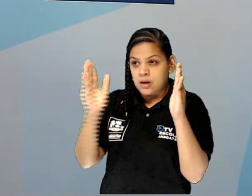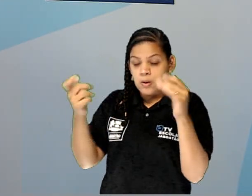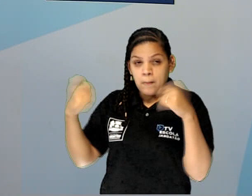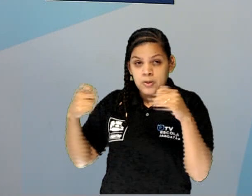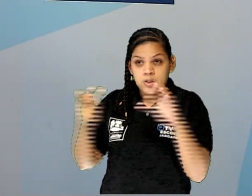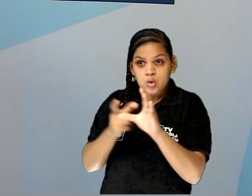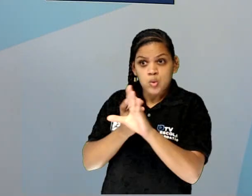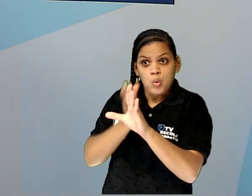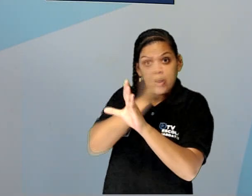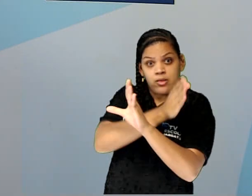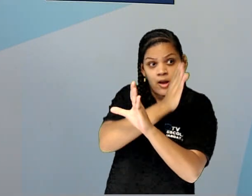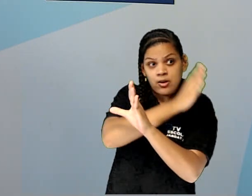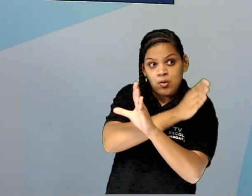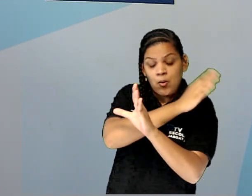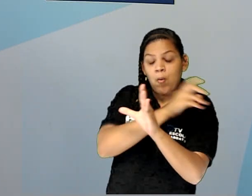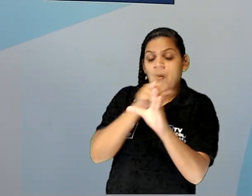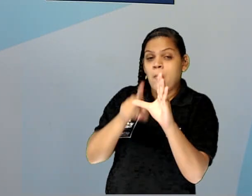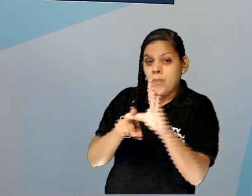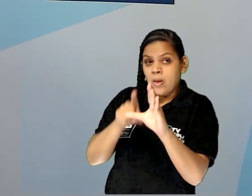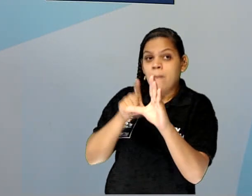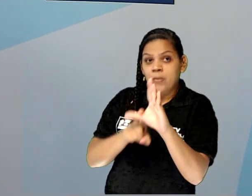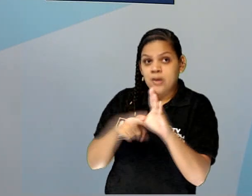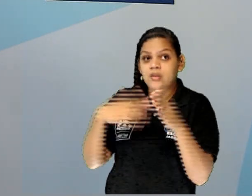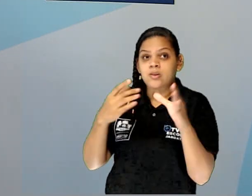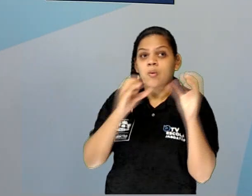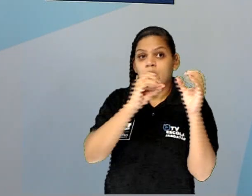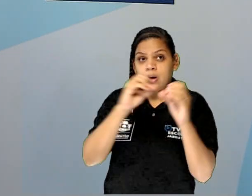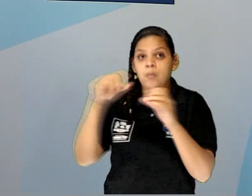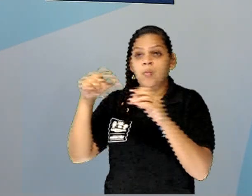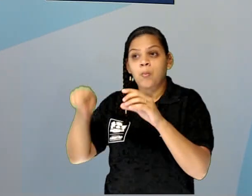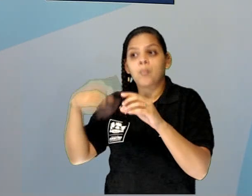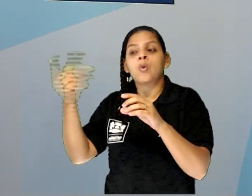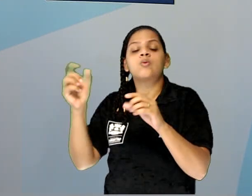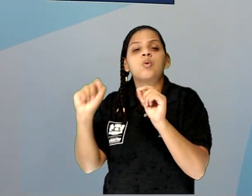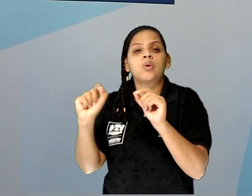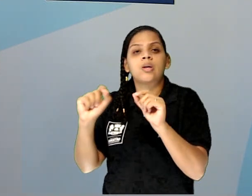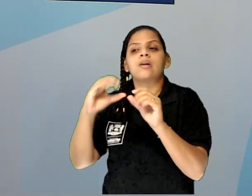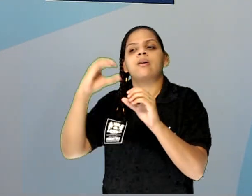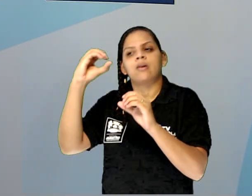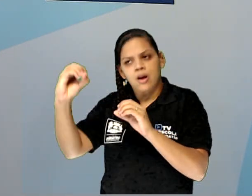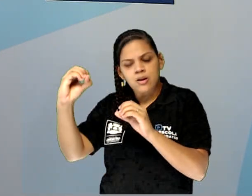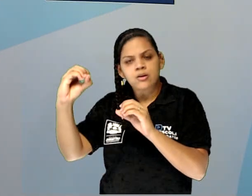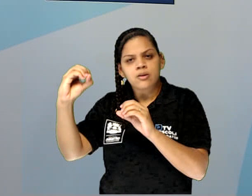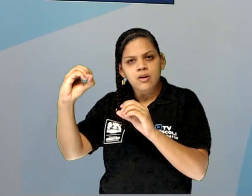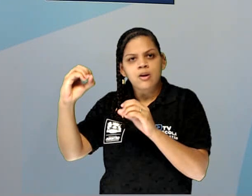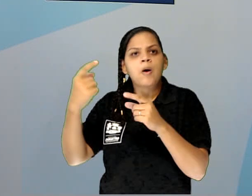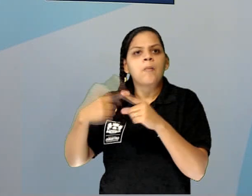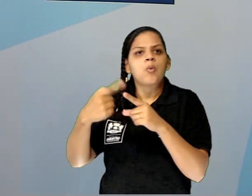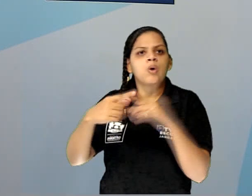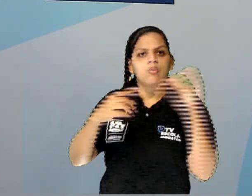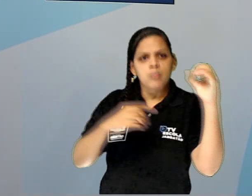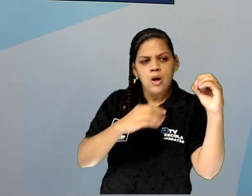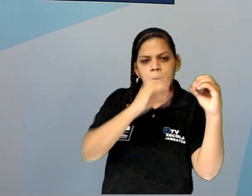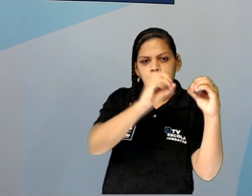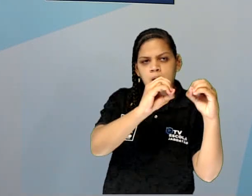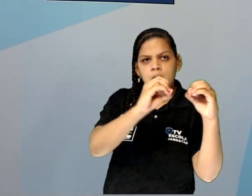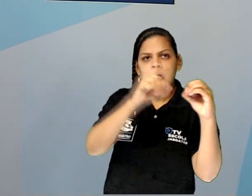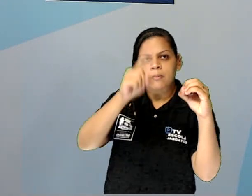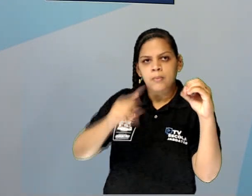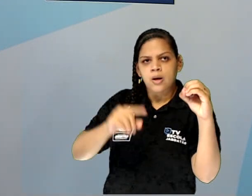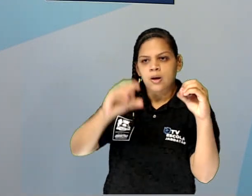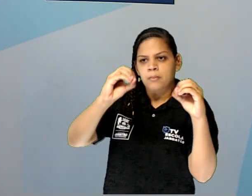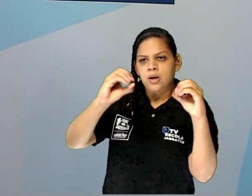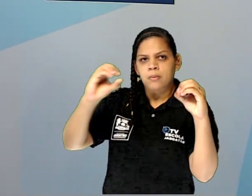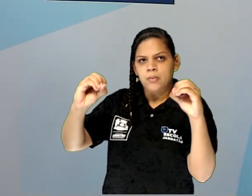anterior. Se é carinha, carinha, o raio, carinha, carinha, raio, carinha, o próximo vai ser quem? Carinha. Porque o anterior foi carinha. Então, dependo do